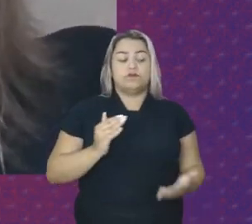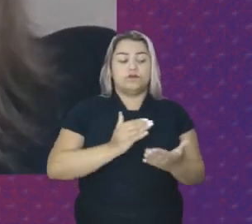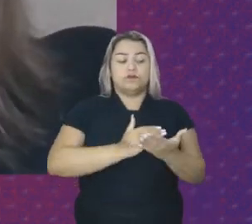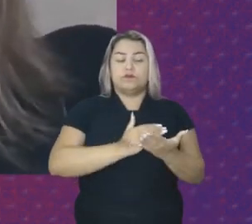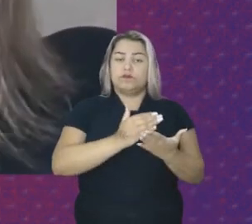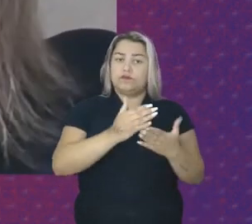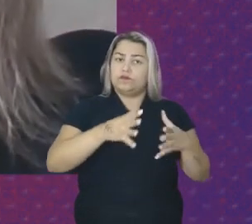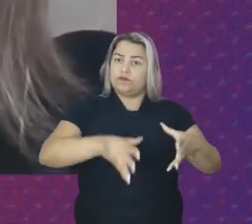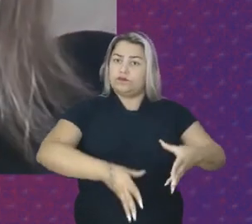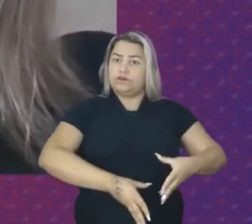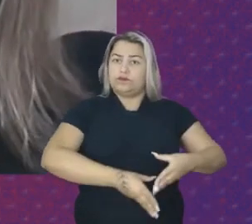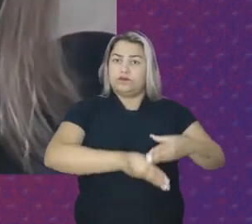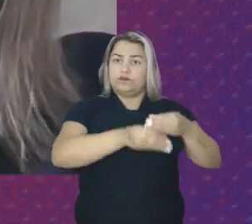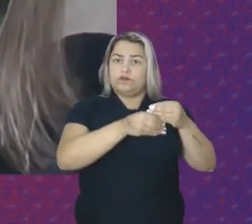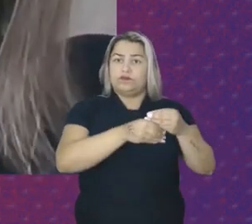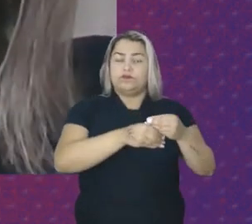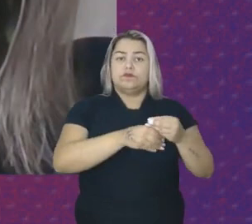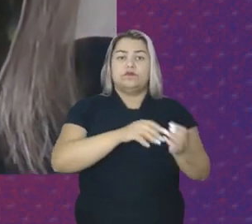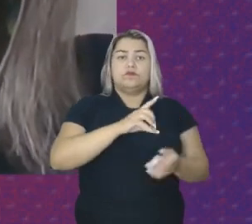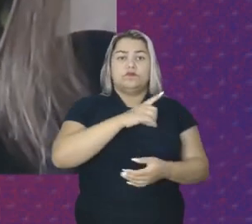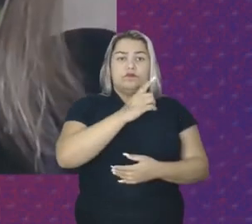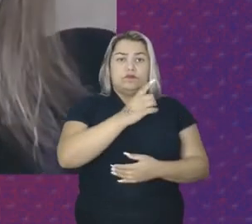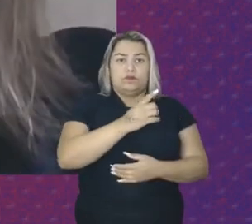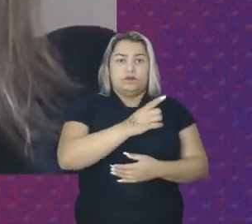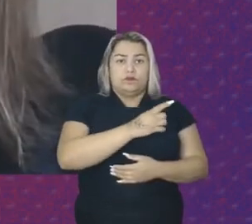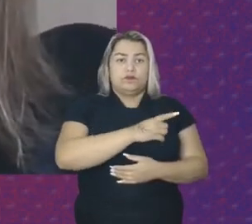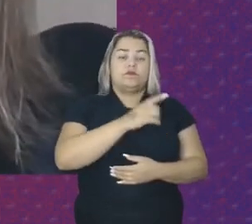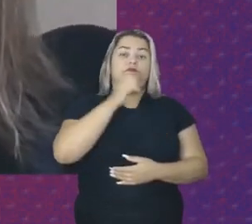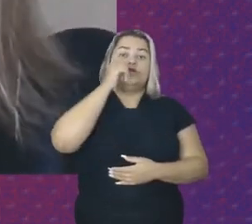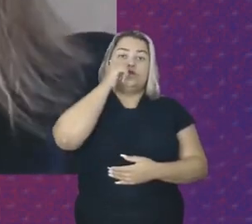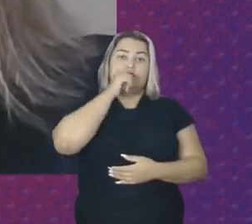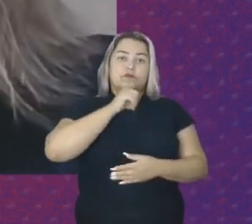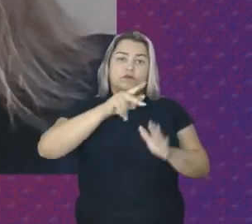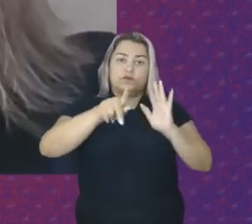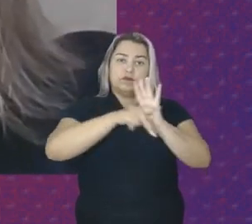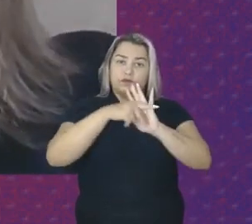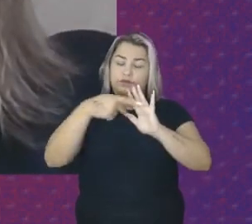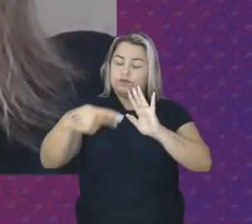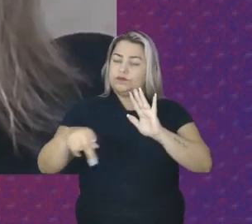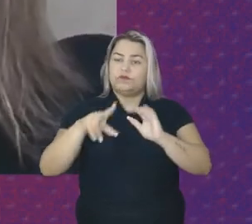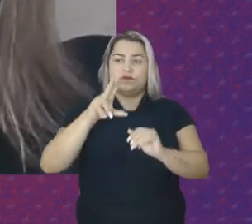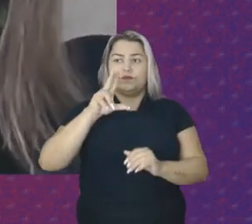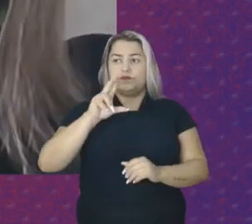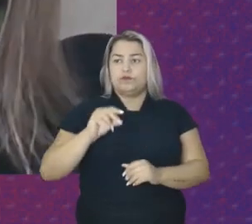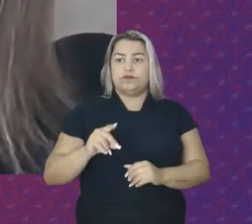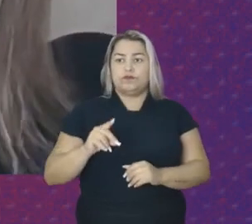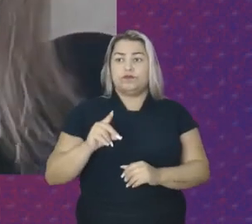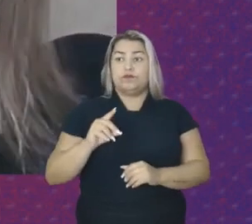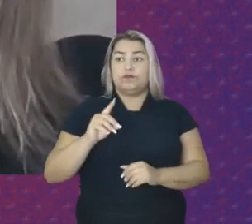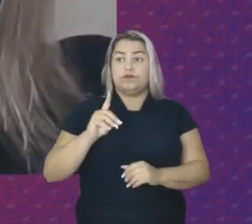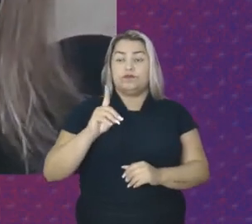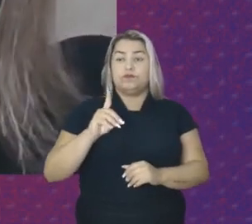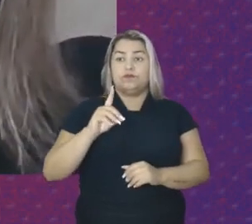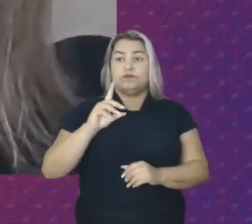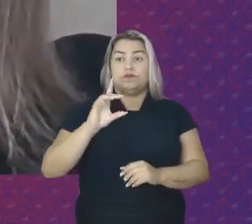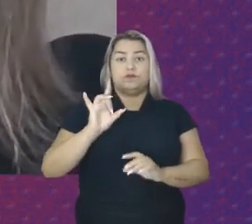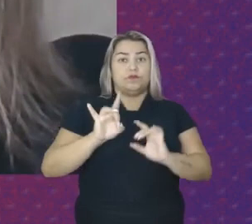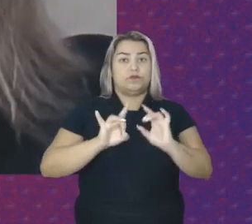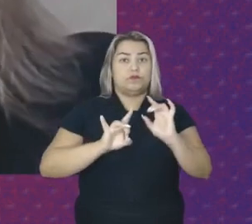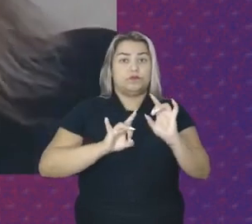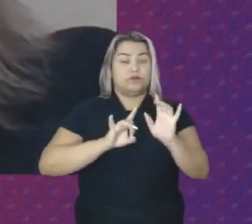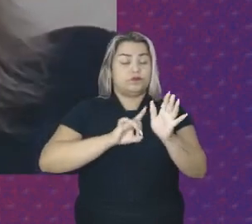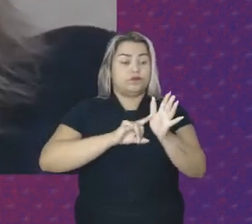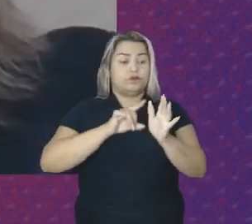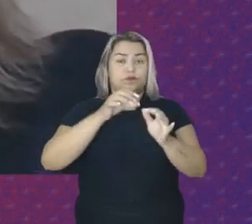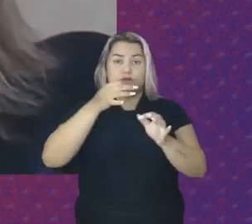da implantação das delegacias das mulheres. Na época nem eram DEANs, delegacias